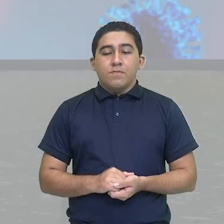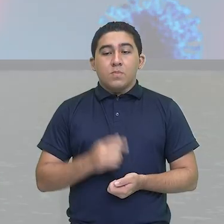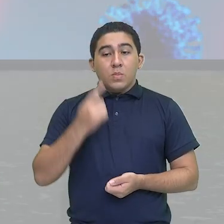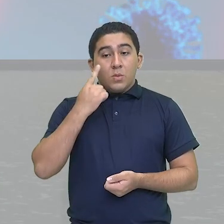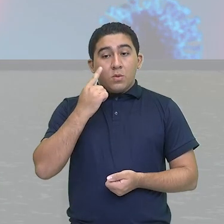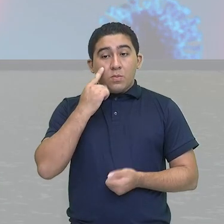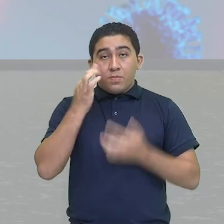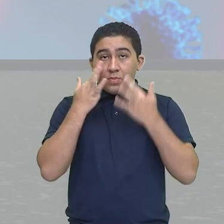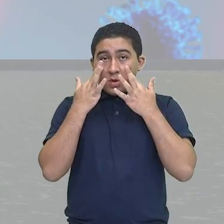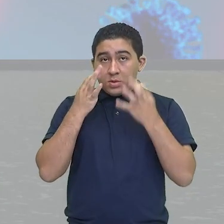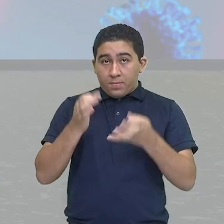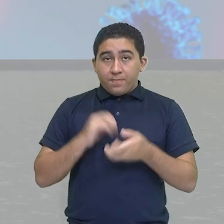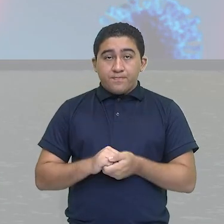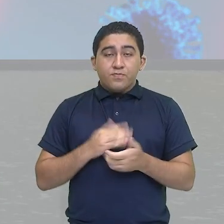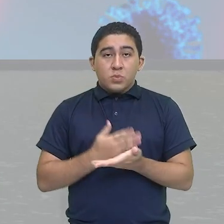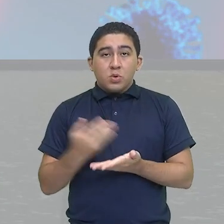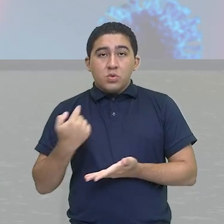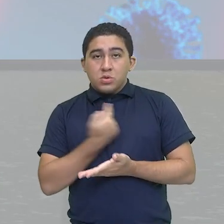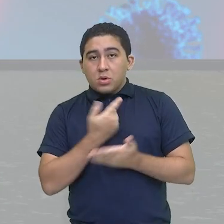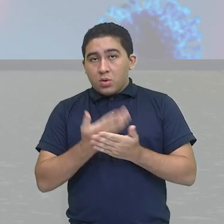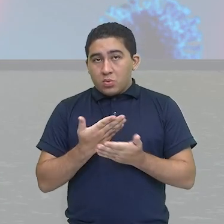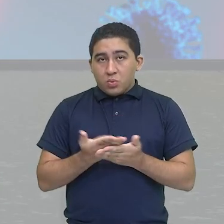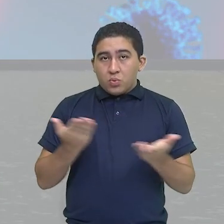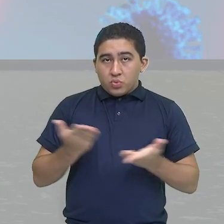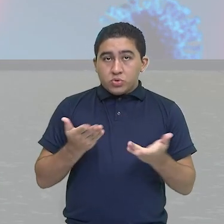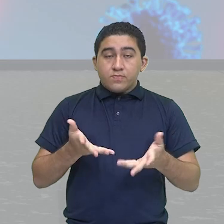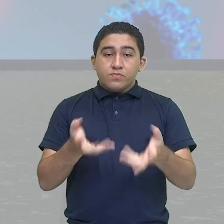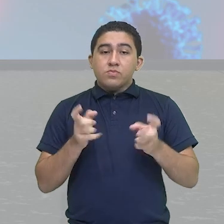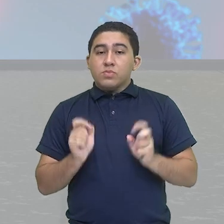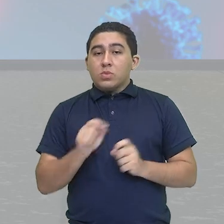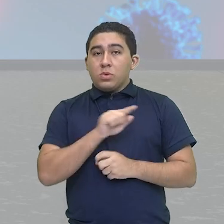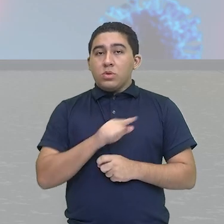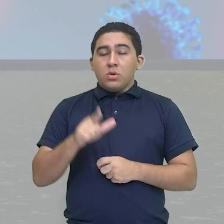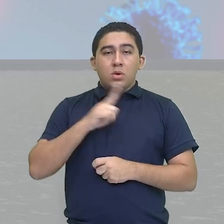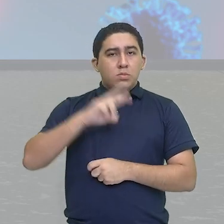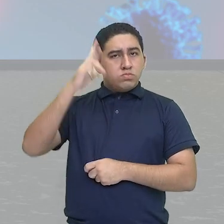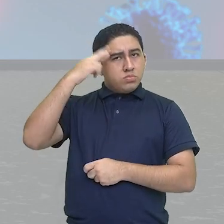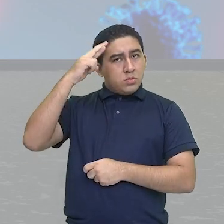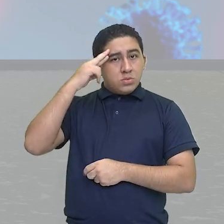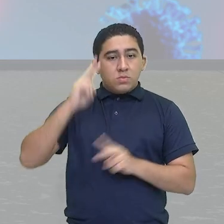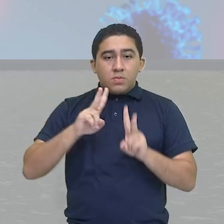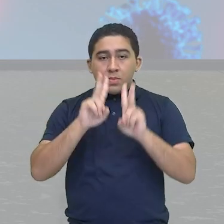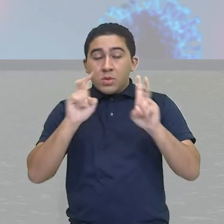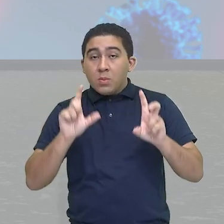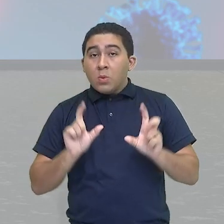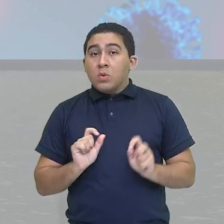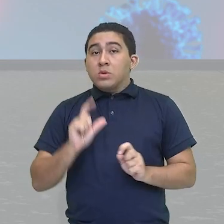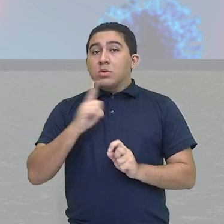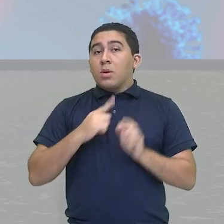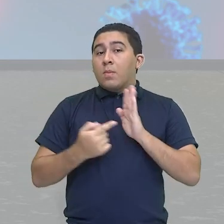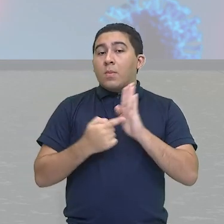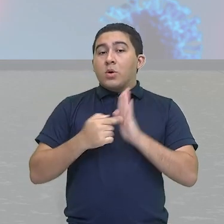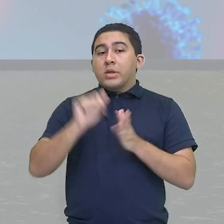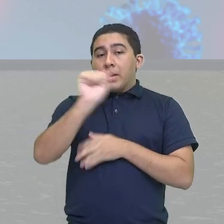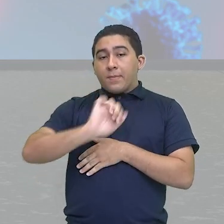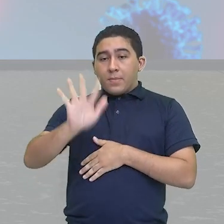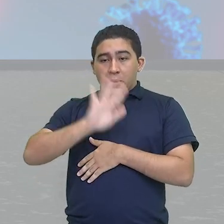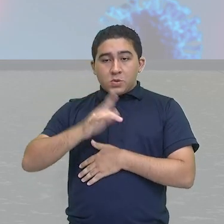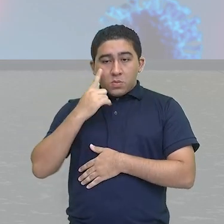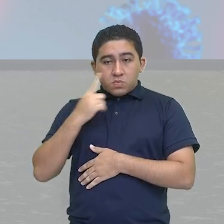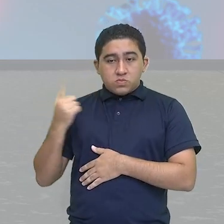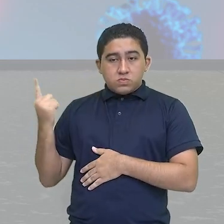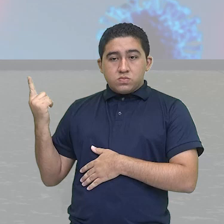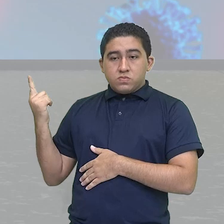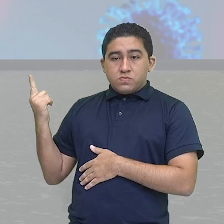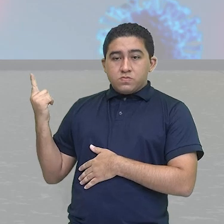Vejam só, para iniciar nossa aula de hoje, eu quero aqui que vocês reflitam um pouco o que está sendo aqui representado aqui,